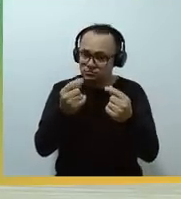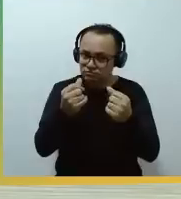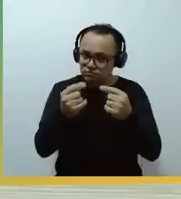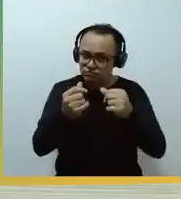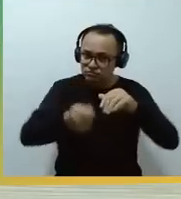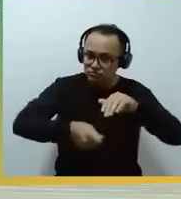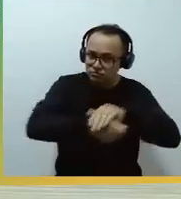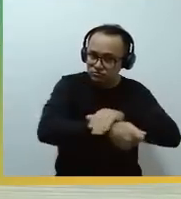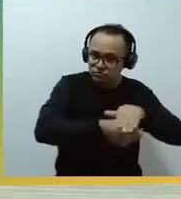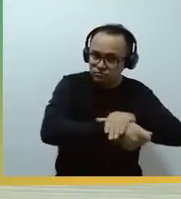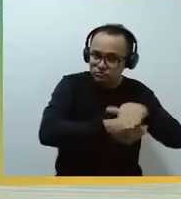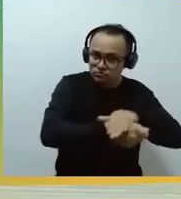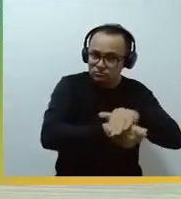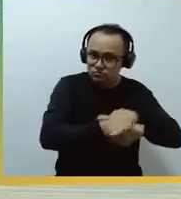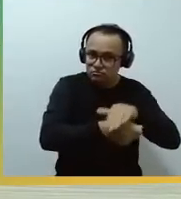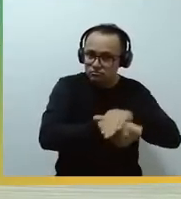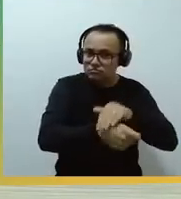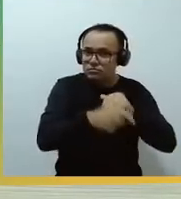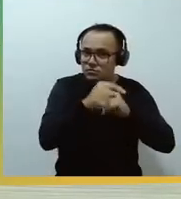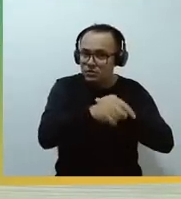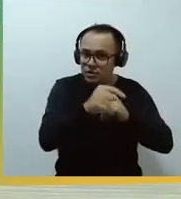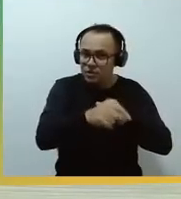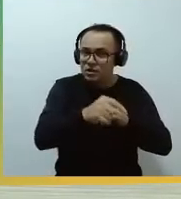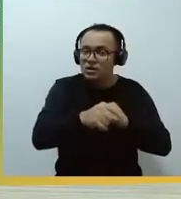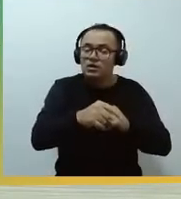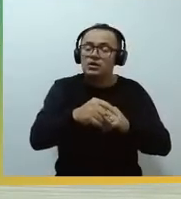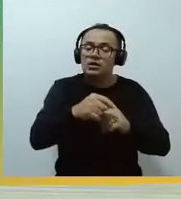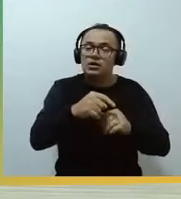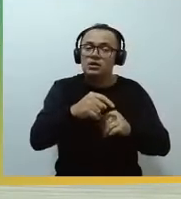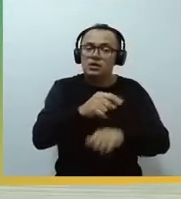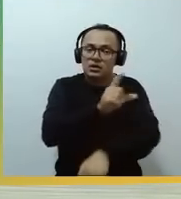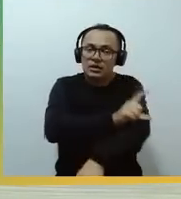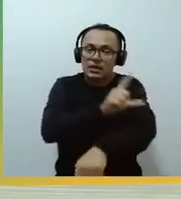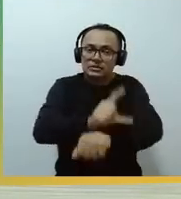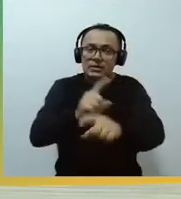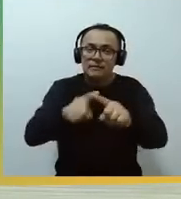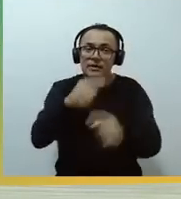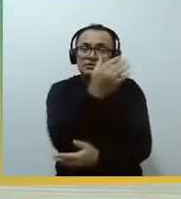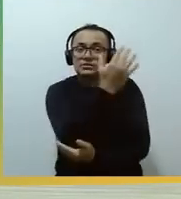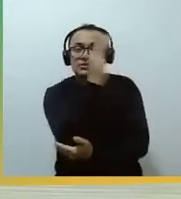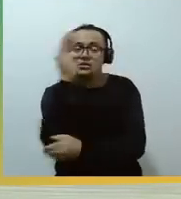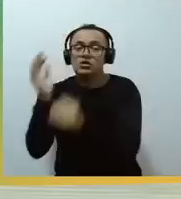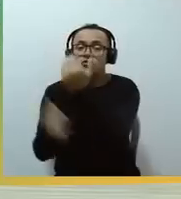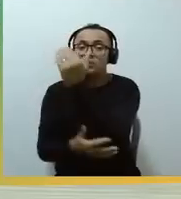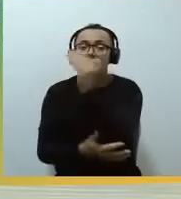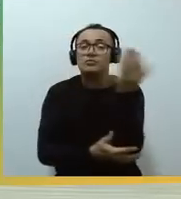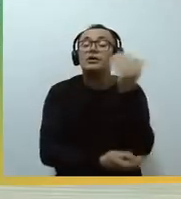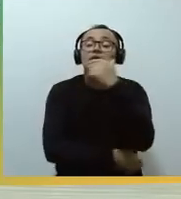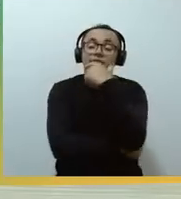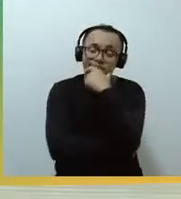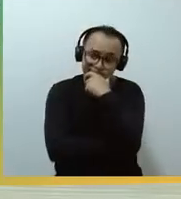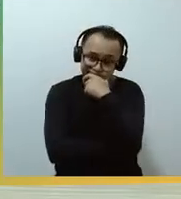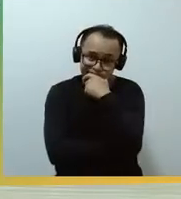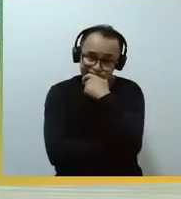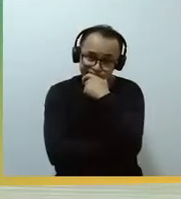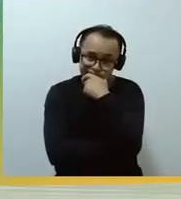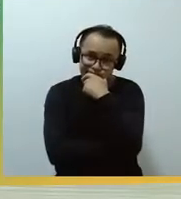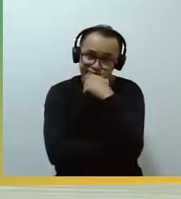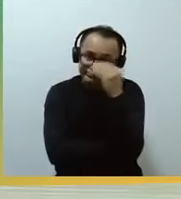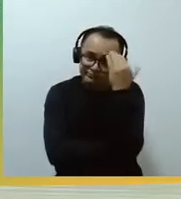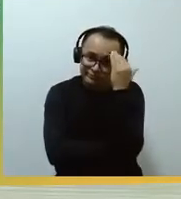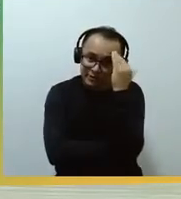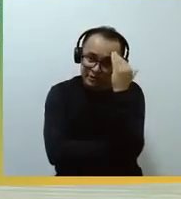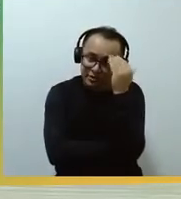meio ambiente, porque o meio ambiente está sendo comprometido em relação a isso. Eu ainda não consegui entender qual... Se quando foi